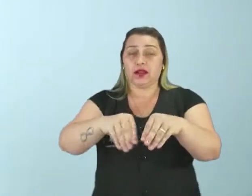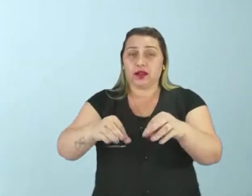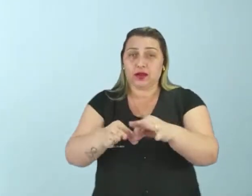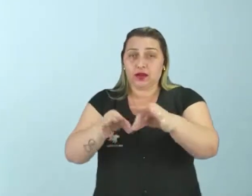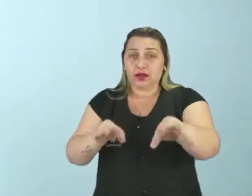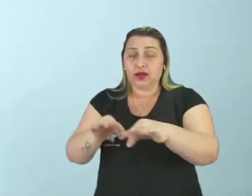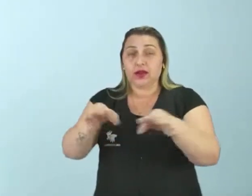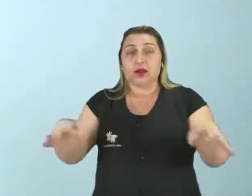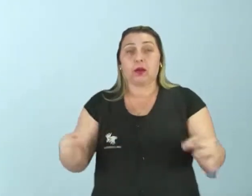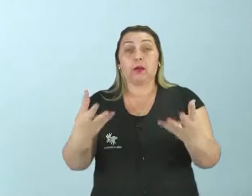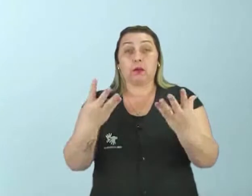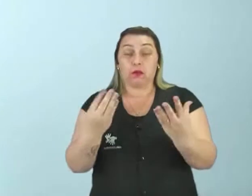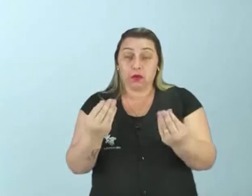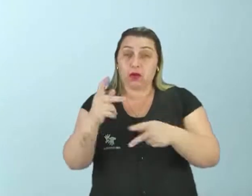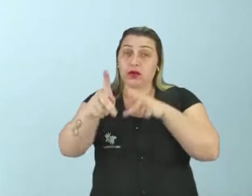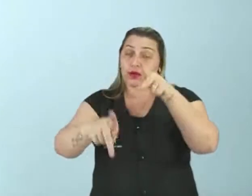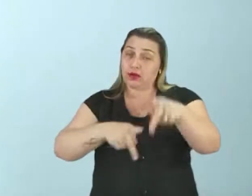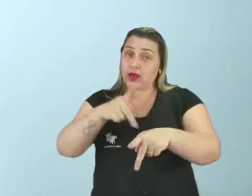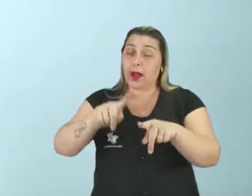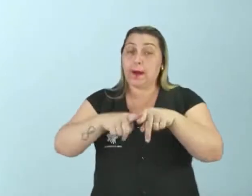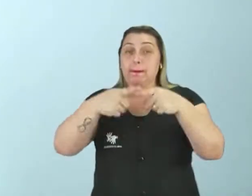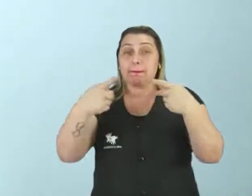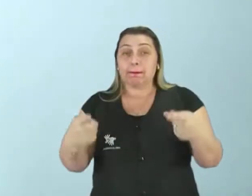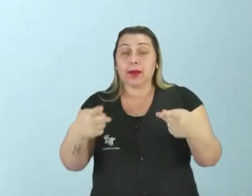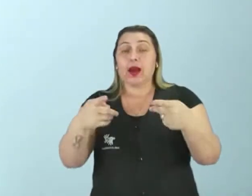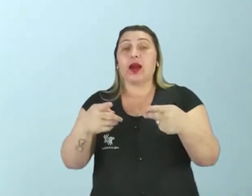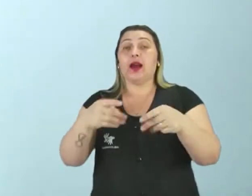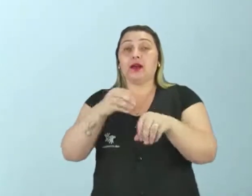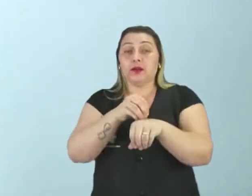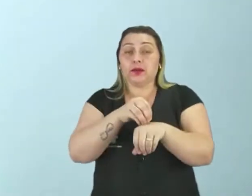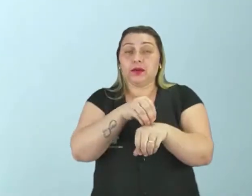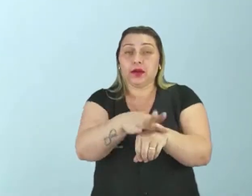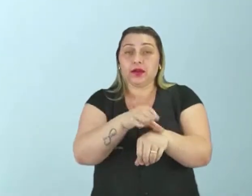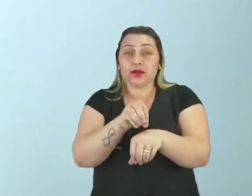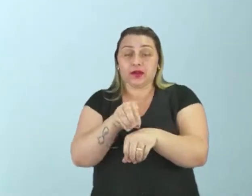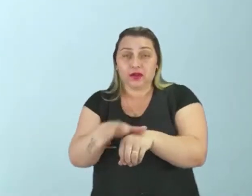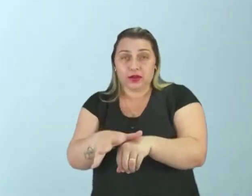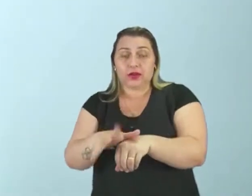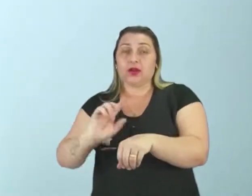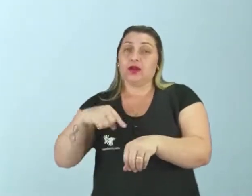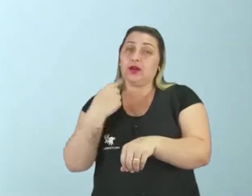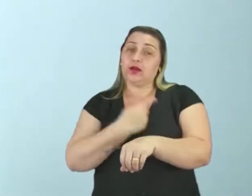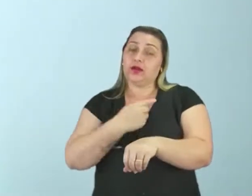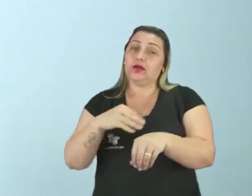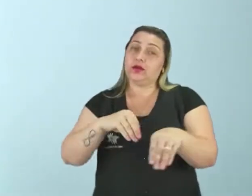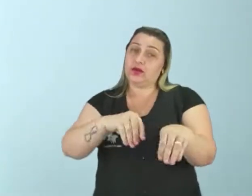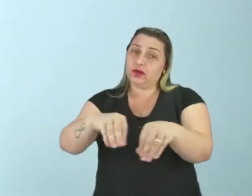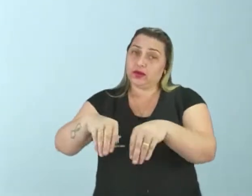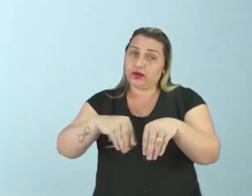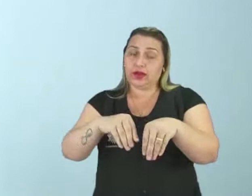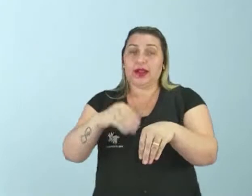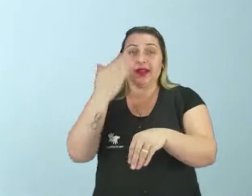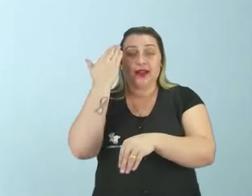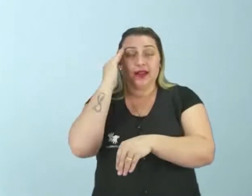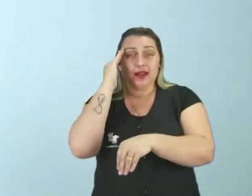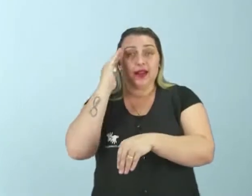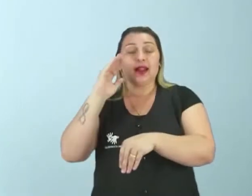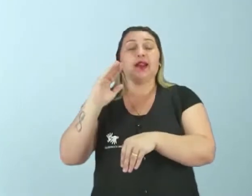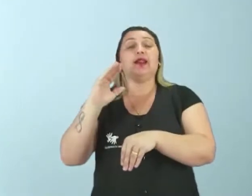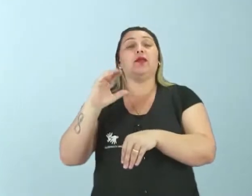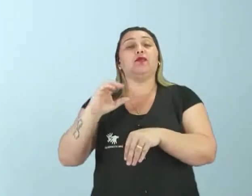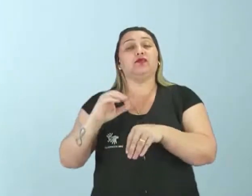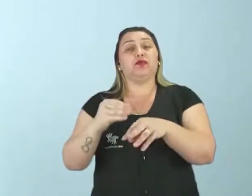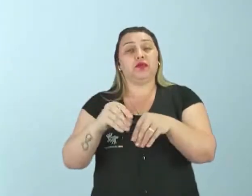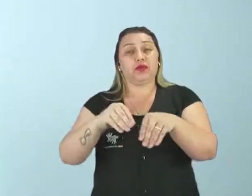grande população, porém, quando a gente vai fazer a distribuição no nosso território, a gente entende que nós temos um